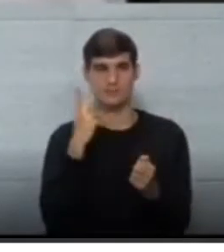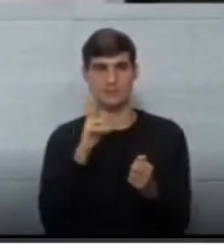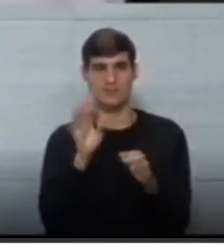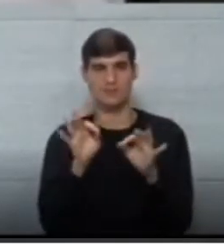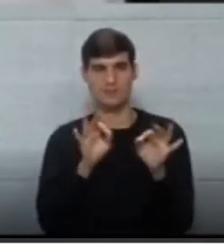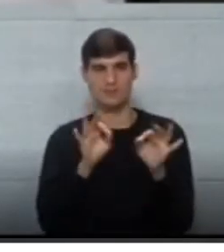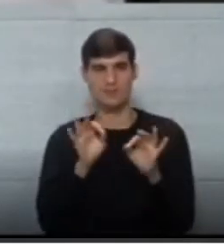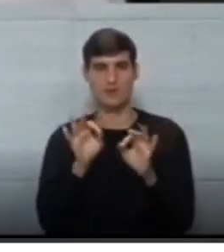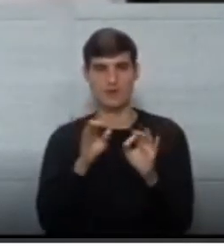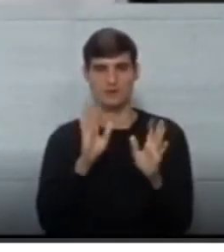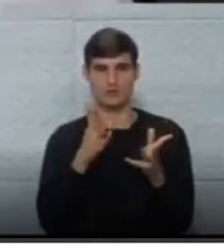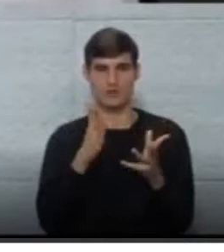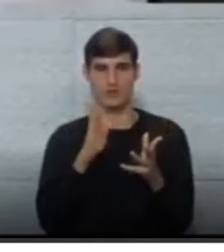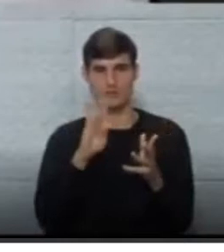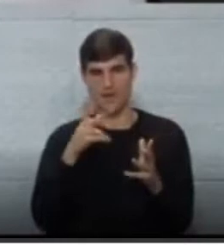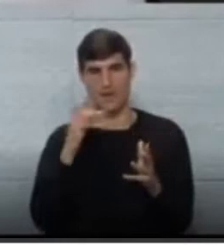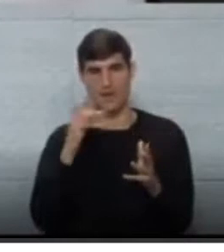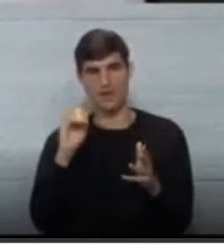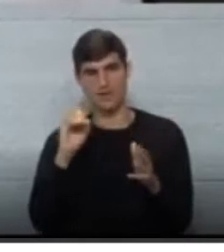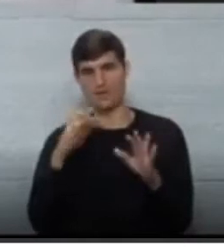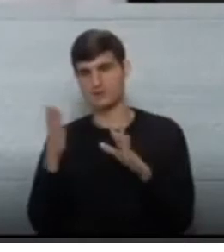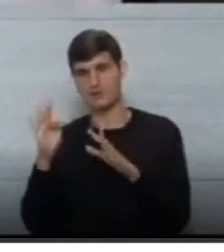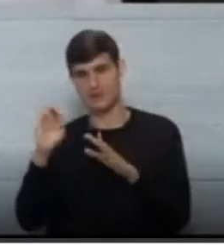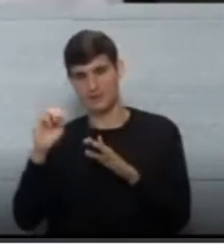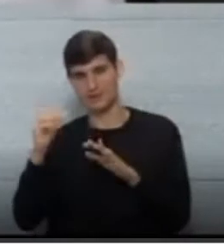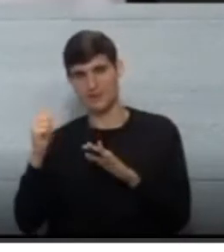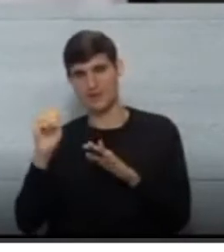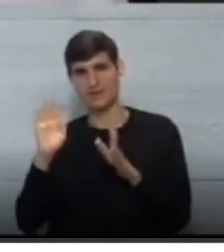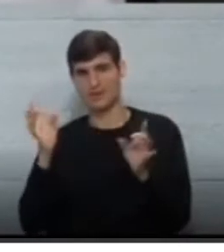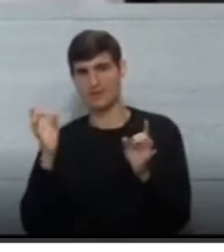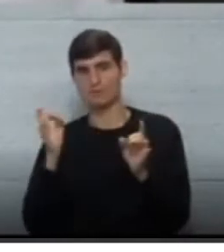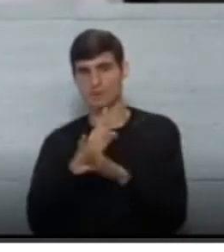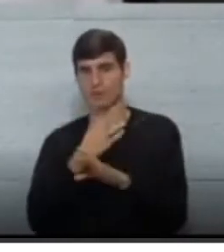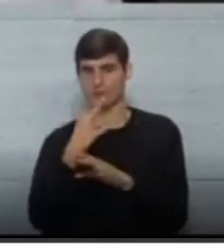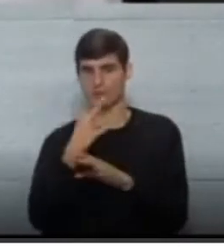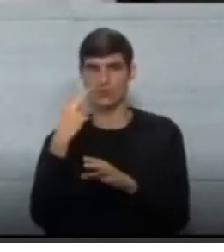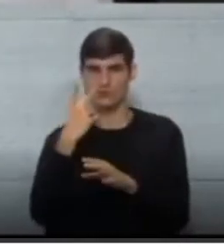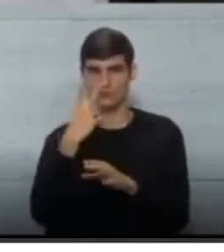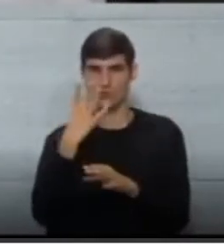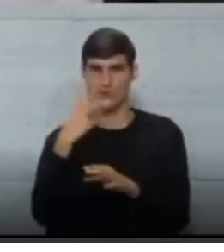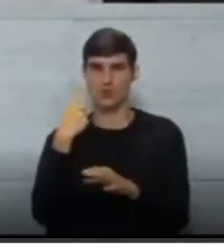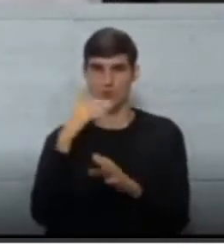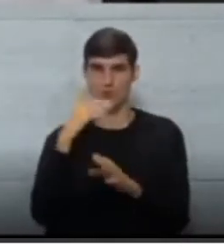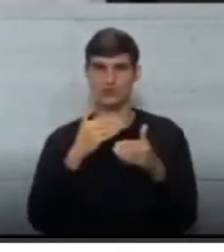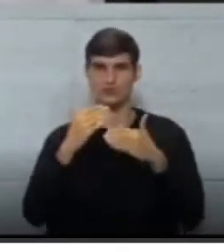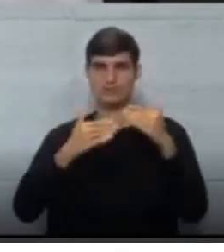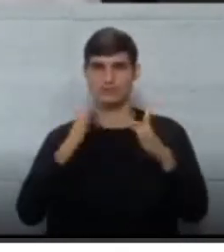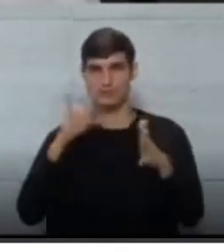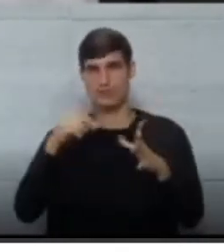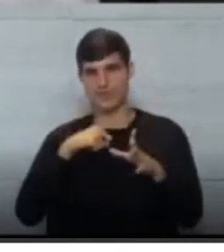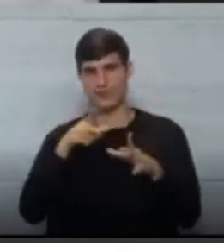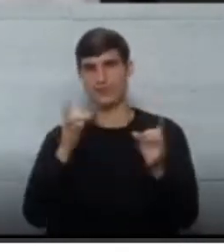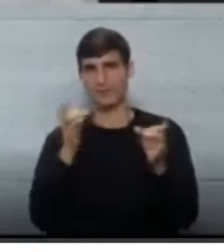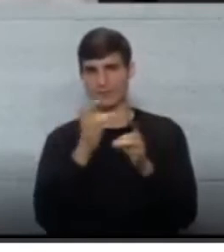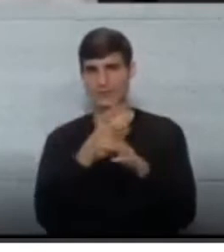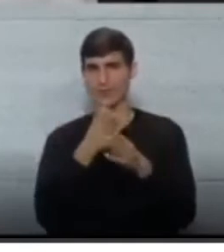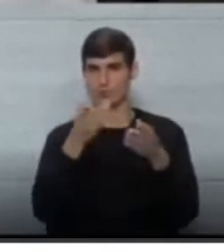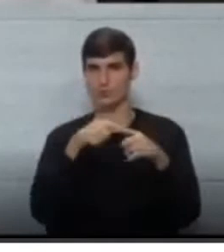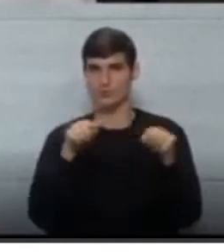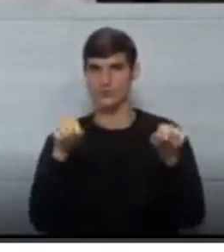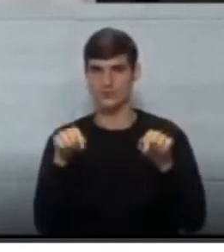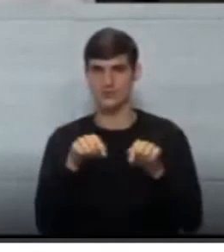um caldo BHI com o Staphylococcus aureus e o TSA inclinado, pronto já, então, com cultivo do micro-organismo, para